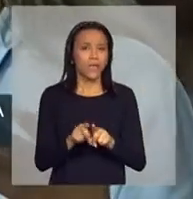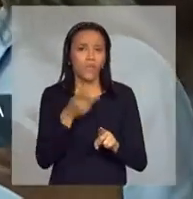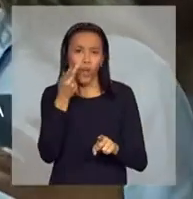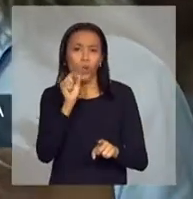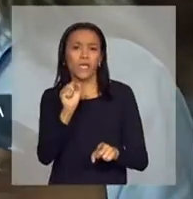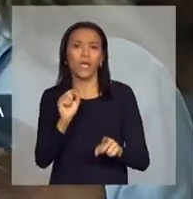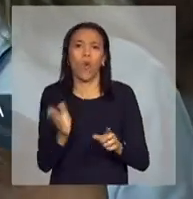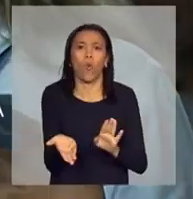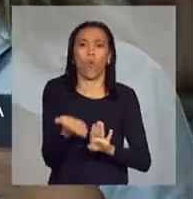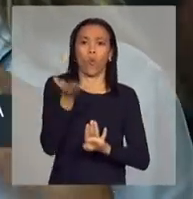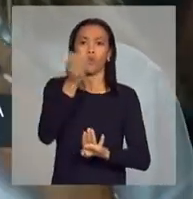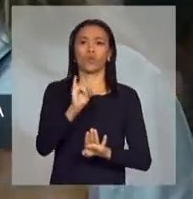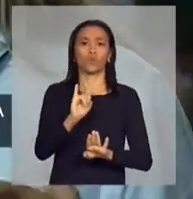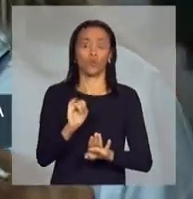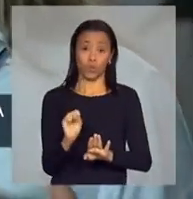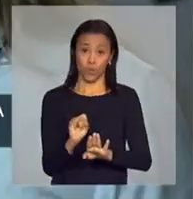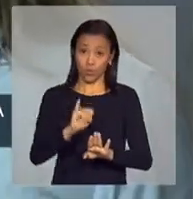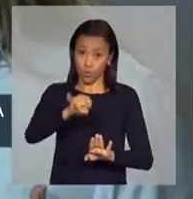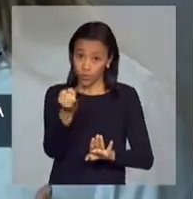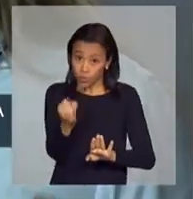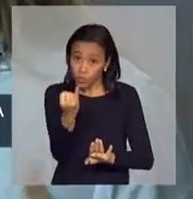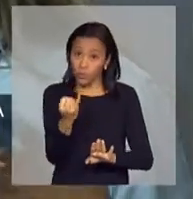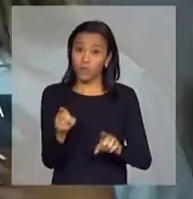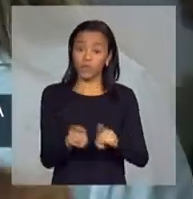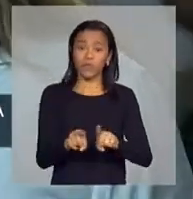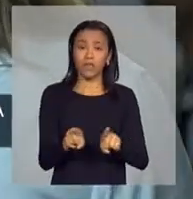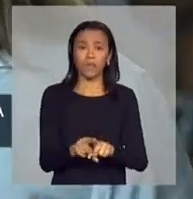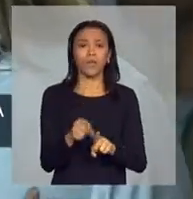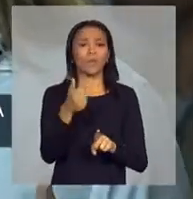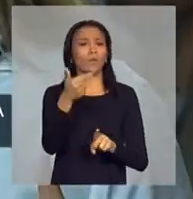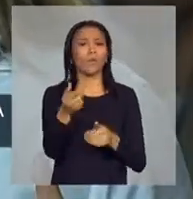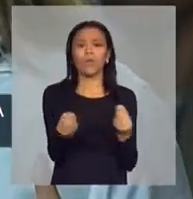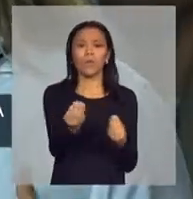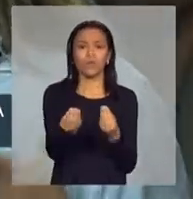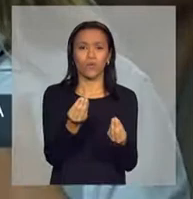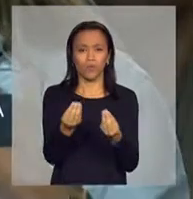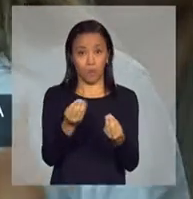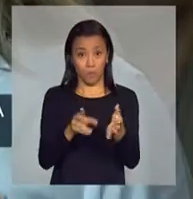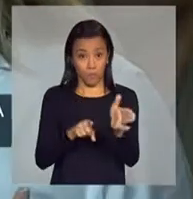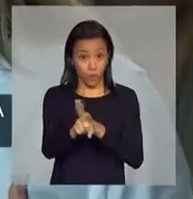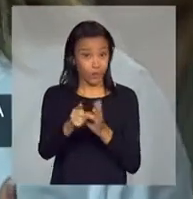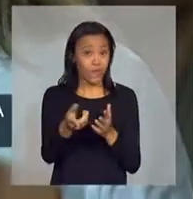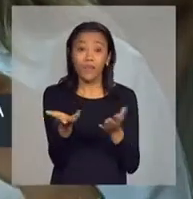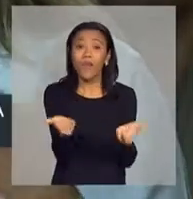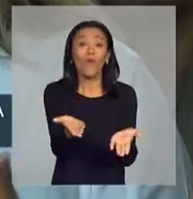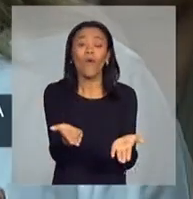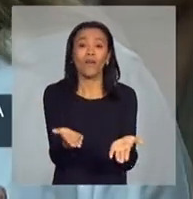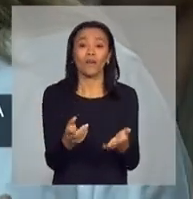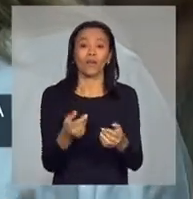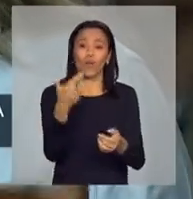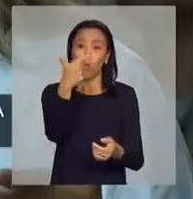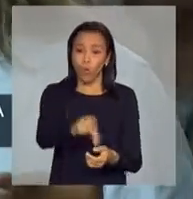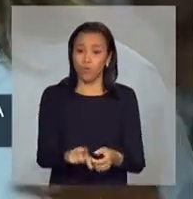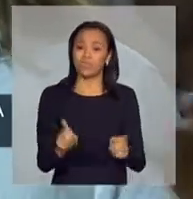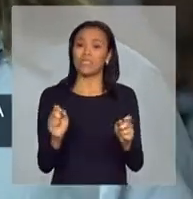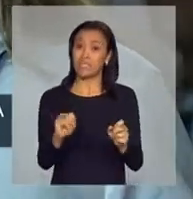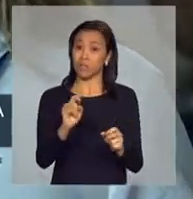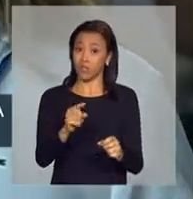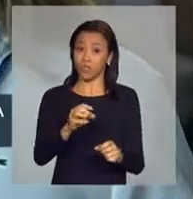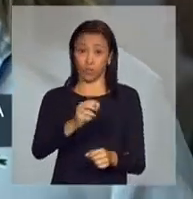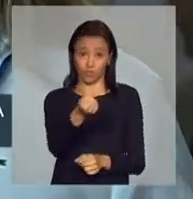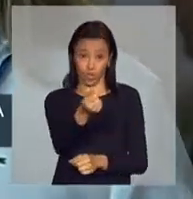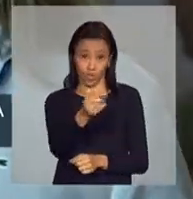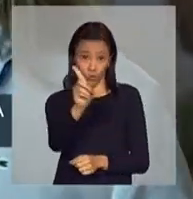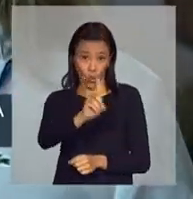juros Ah o crescimento de 364 por cento fica mais distante Pergunta a e agora e também se possível o